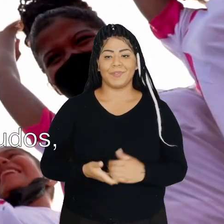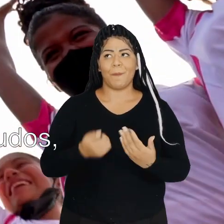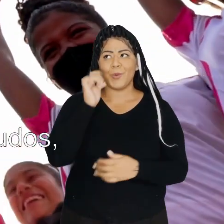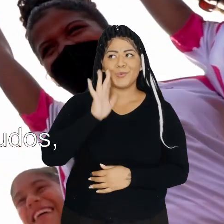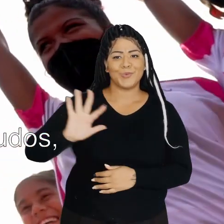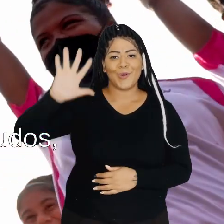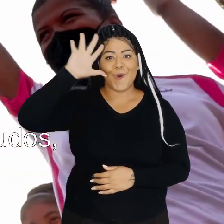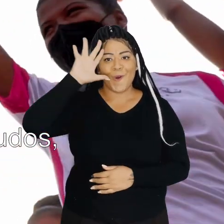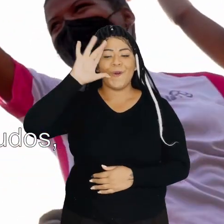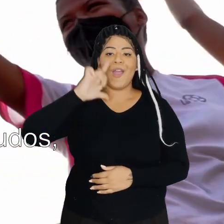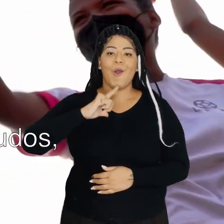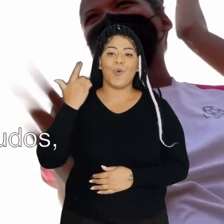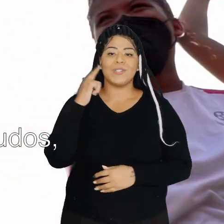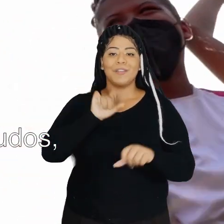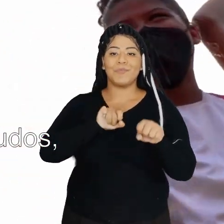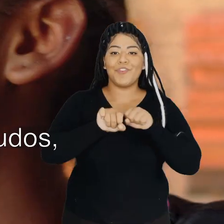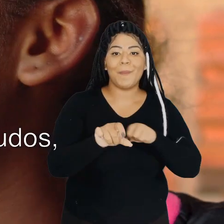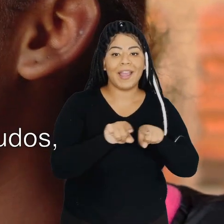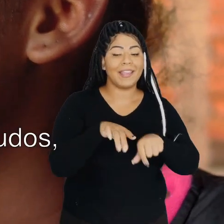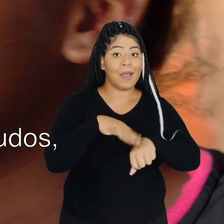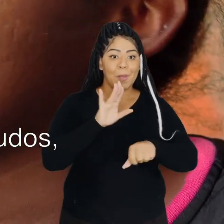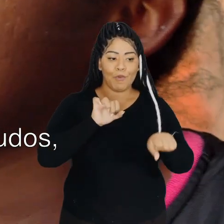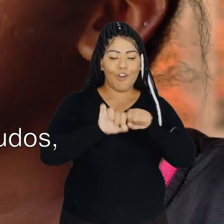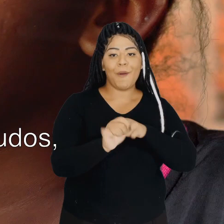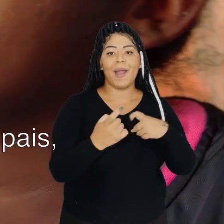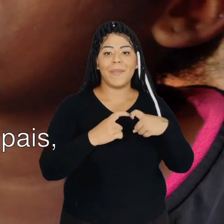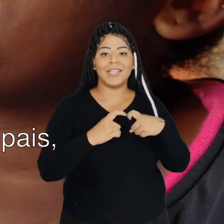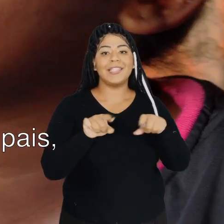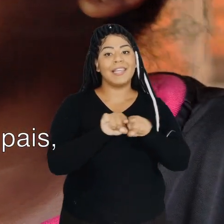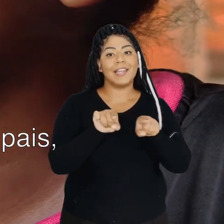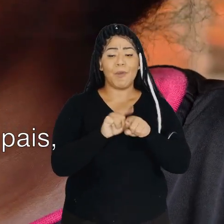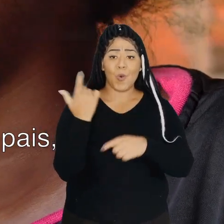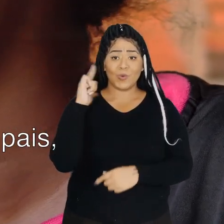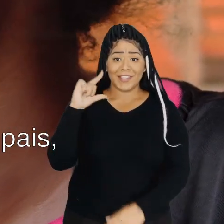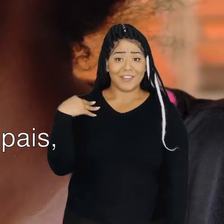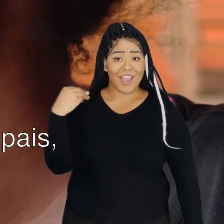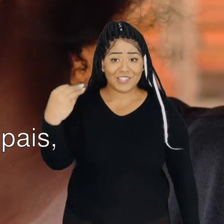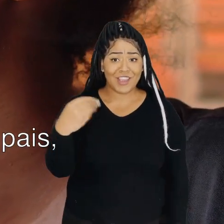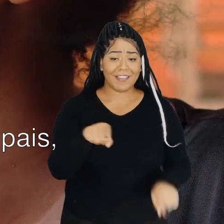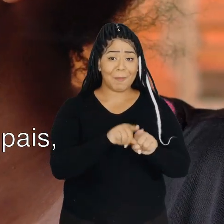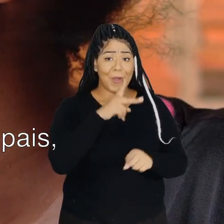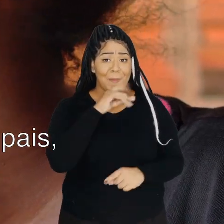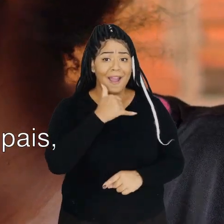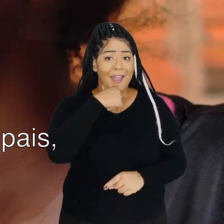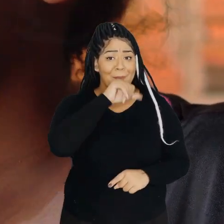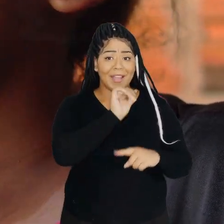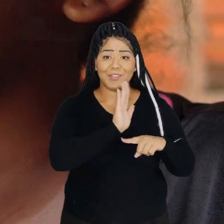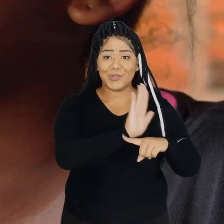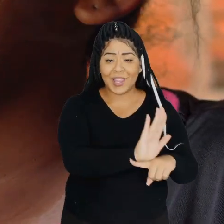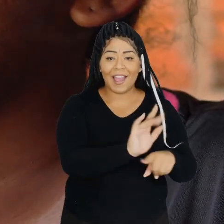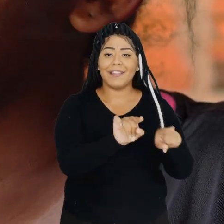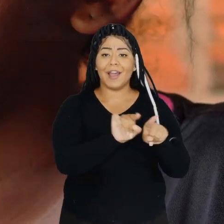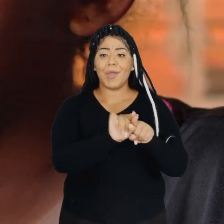Meu maior sonho é terminar meus estudos, me formar em medicina e também poder viajar e ajudar meus pais e